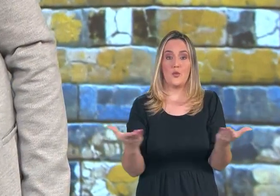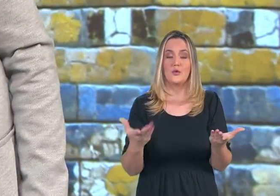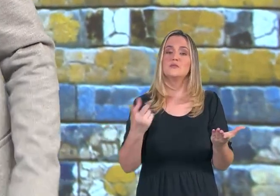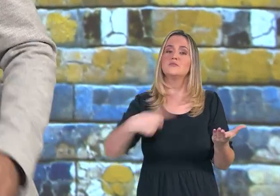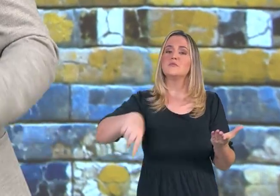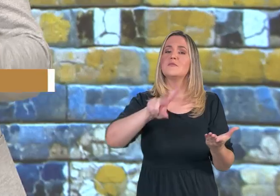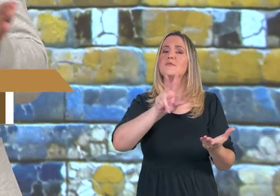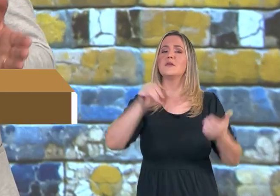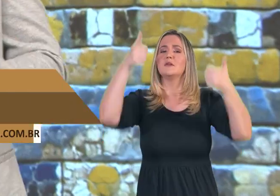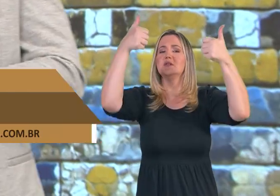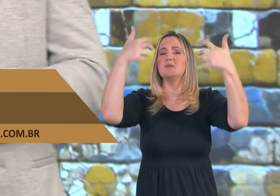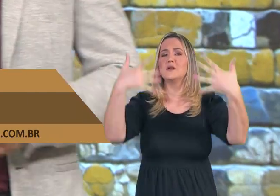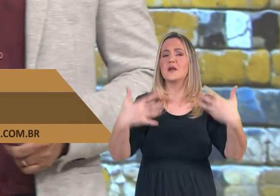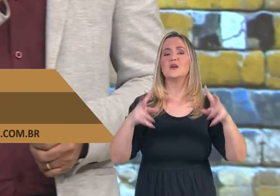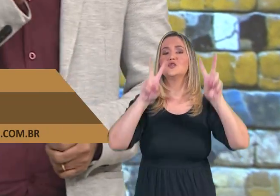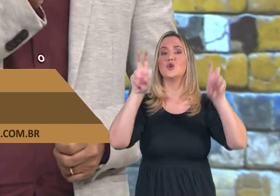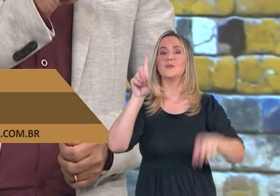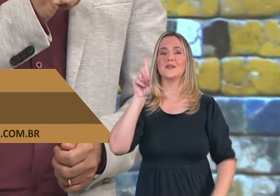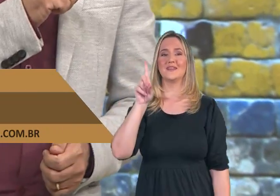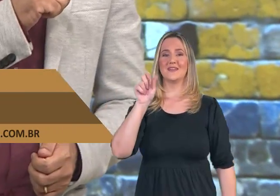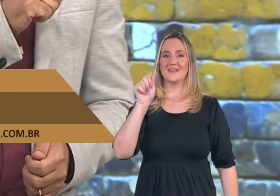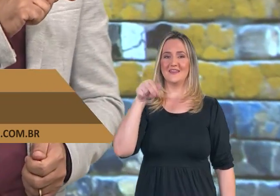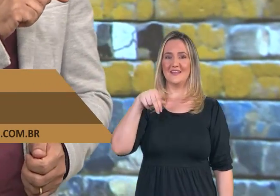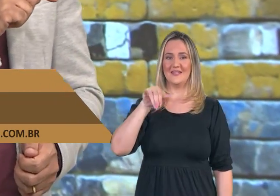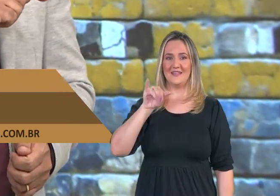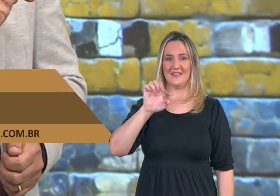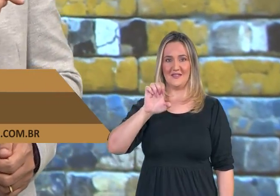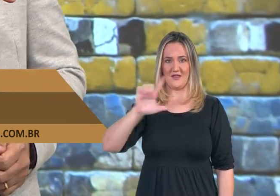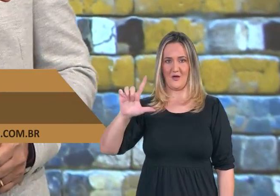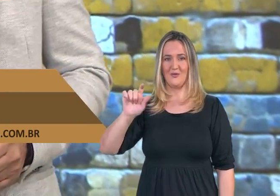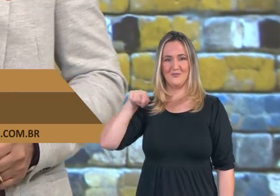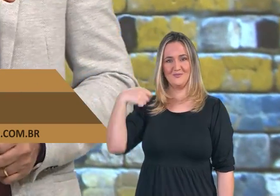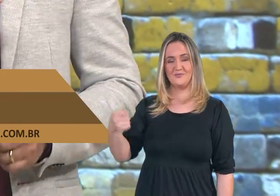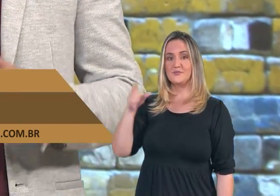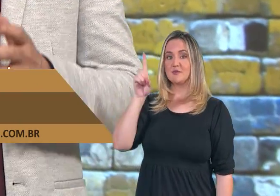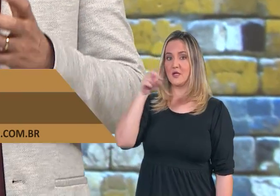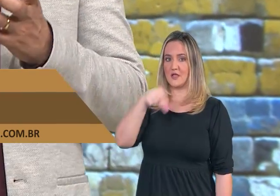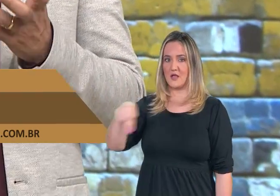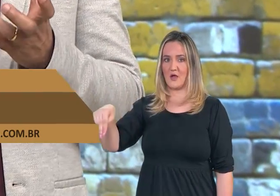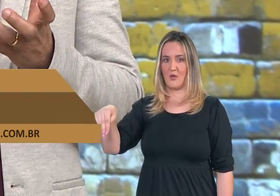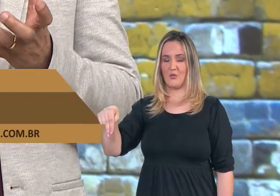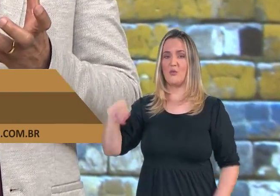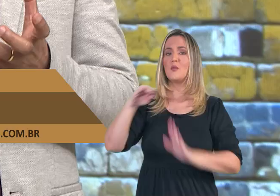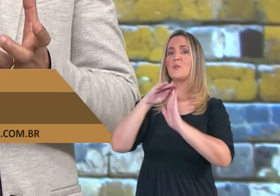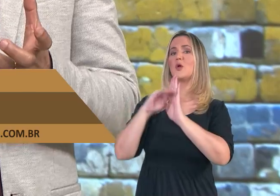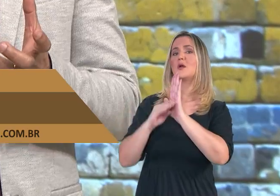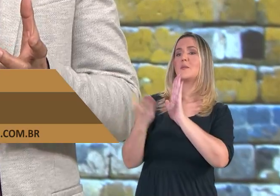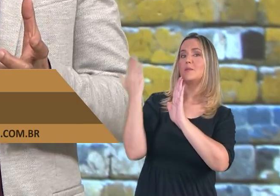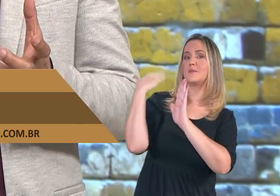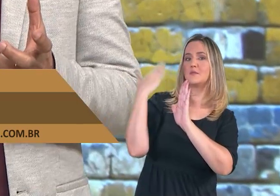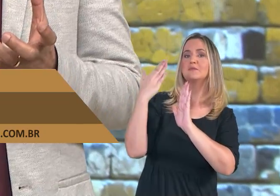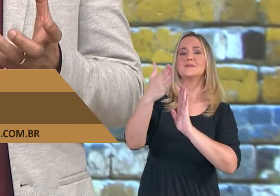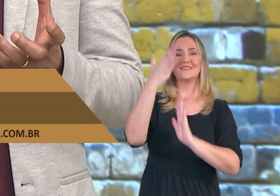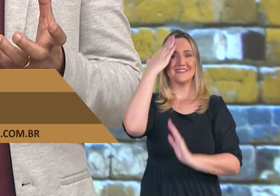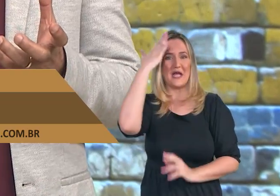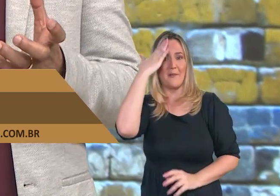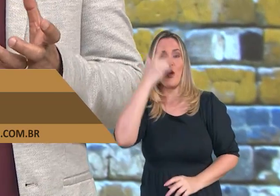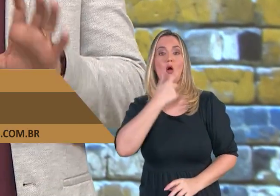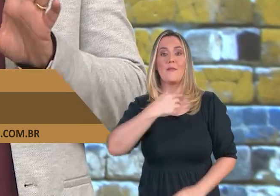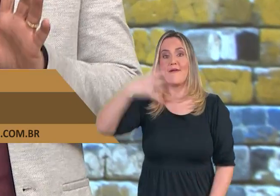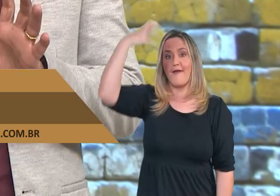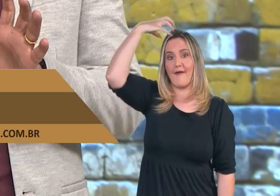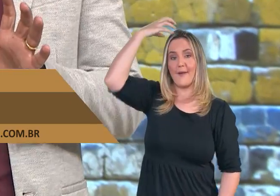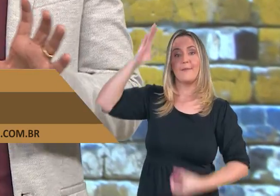quero falar um pouquinho mais sobre Daniel. No programa Evidências da semana passada, você viu o quanto Nabucodonosor era